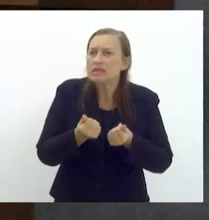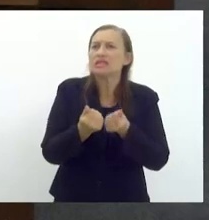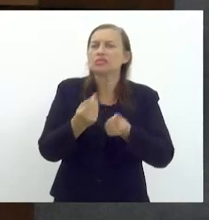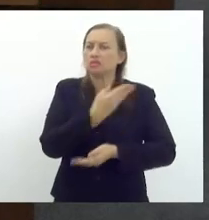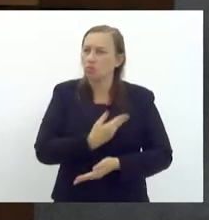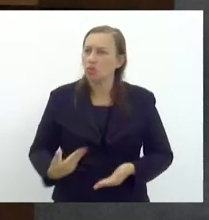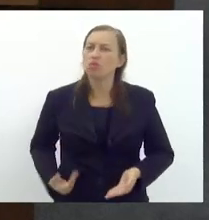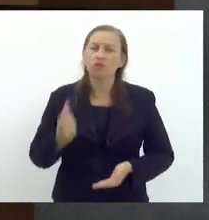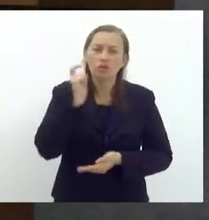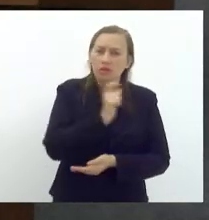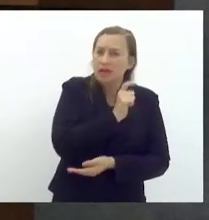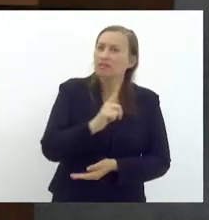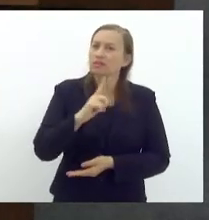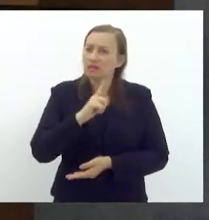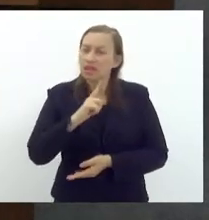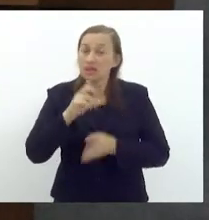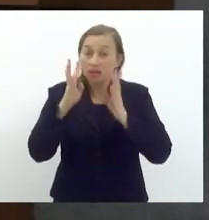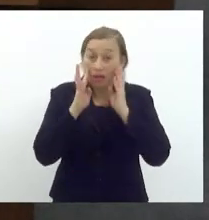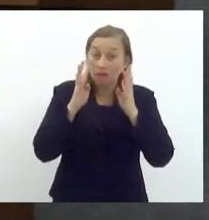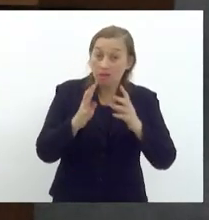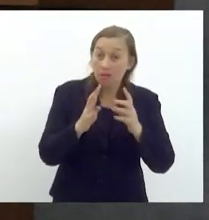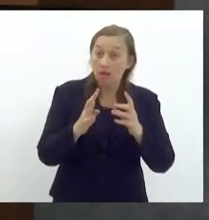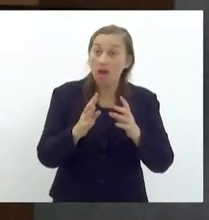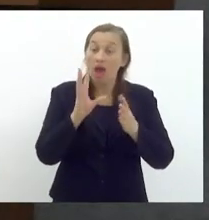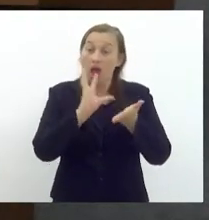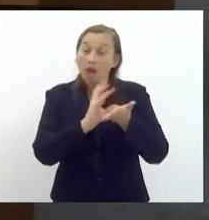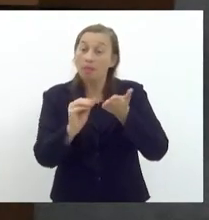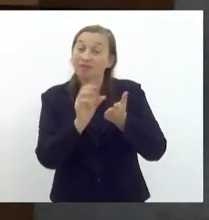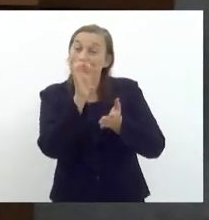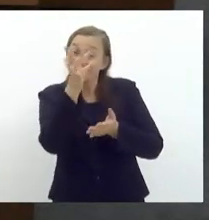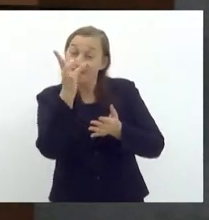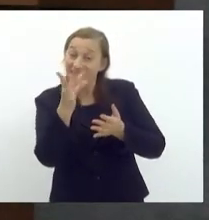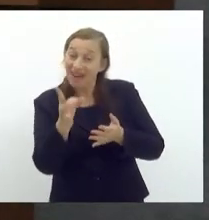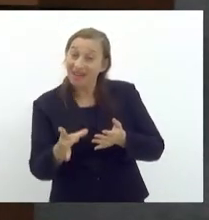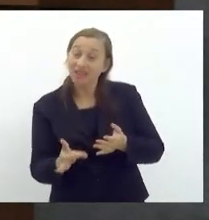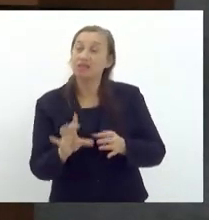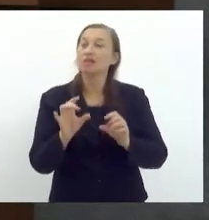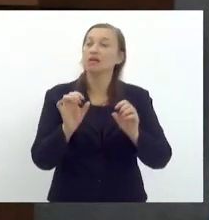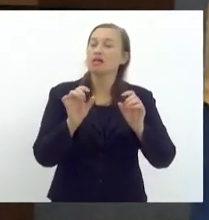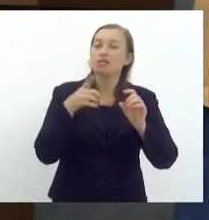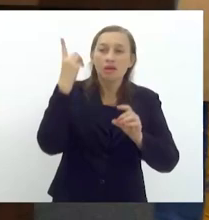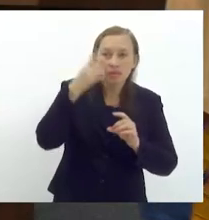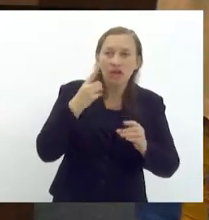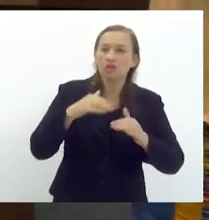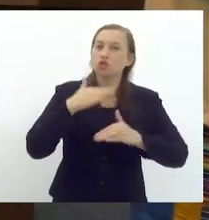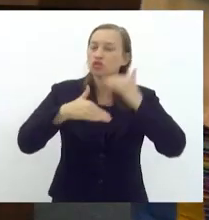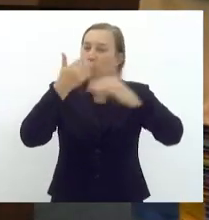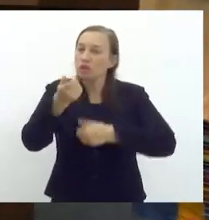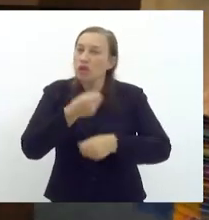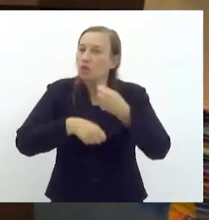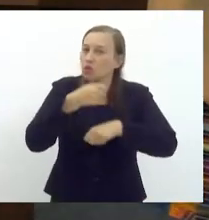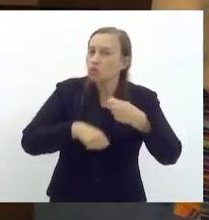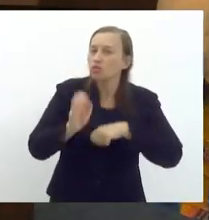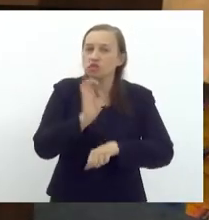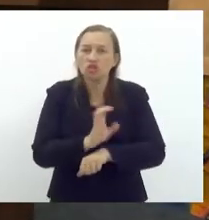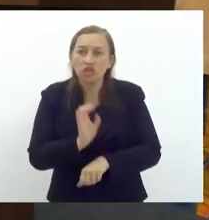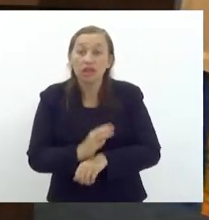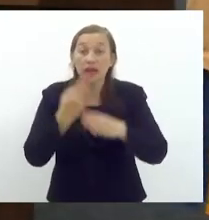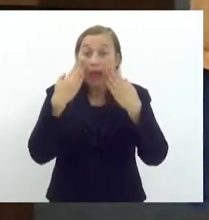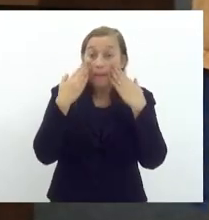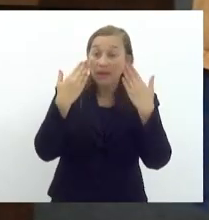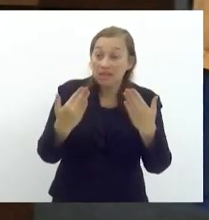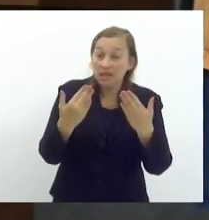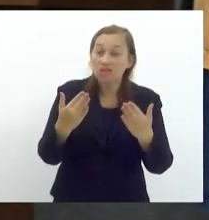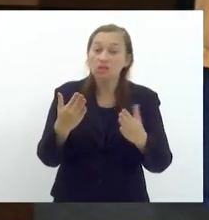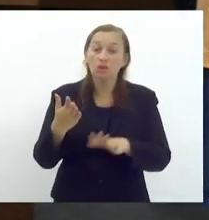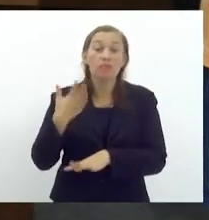Cláudio Cláudio Cláudio teve de atender as patas de cada Deputado entender o fomento ao desenvolvimento econômico do Estado ele apresenta